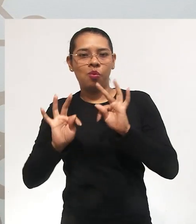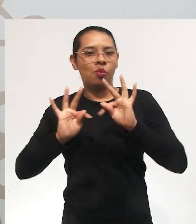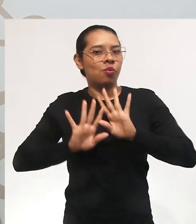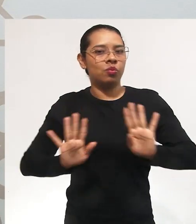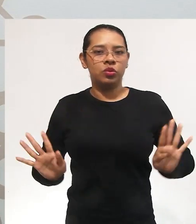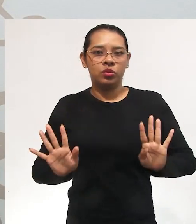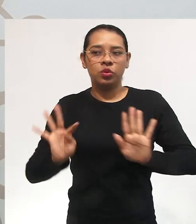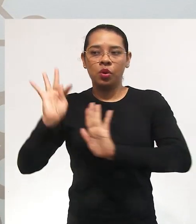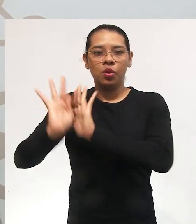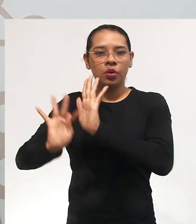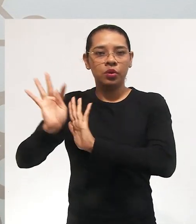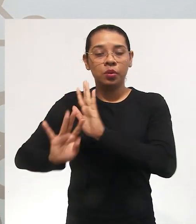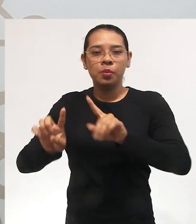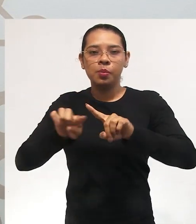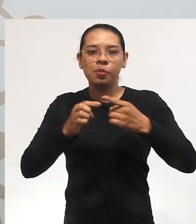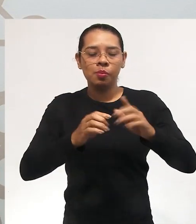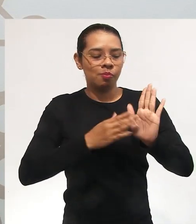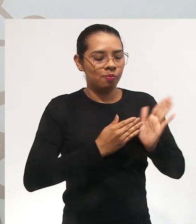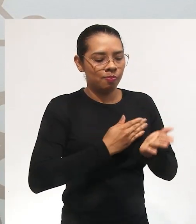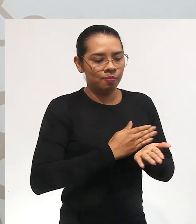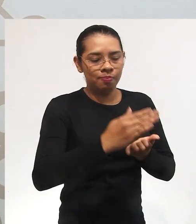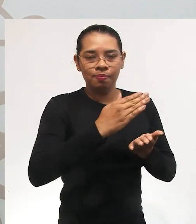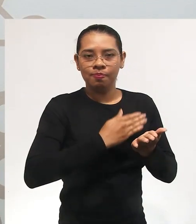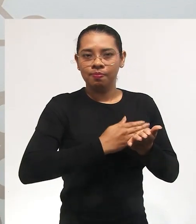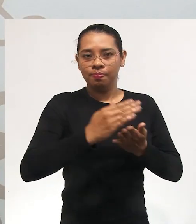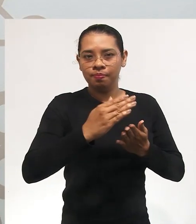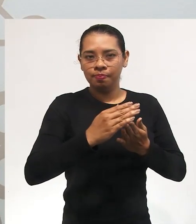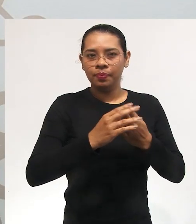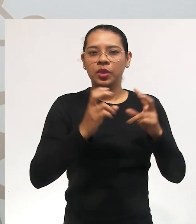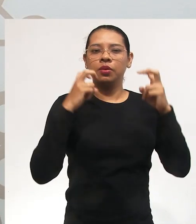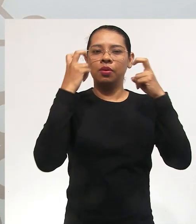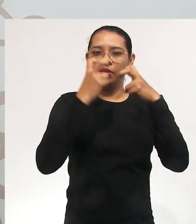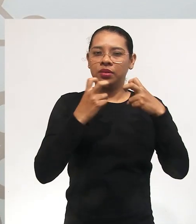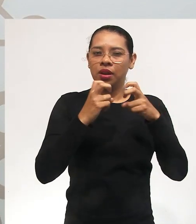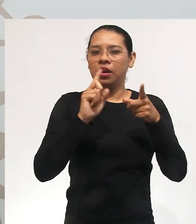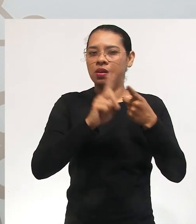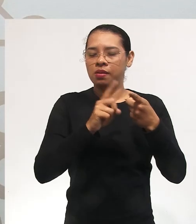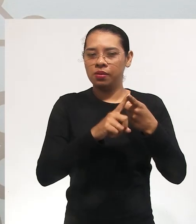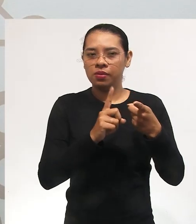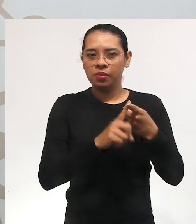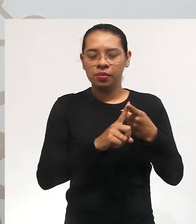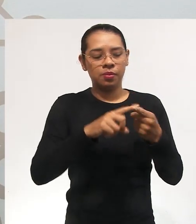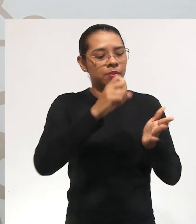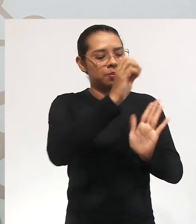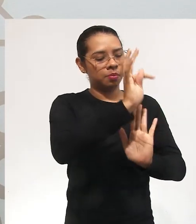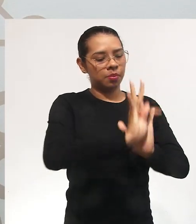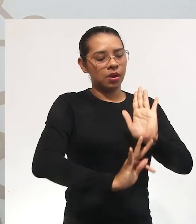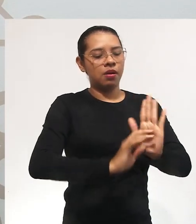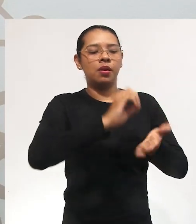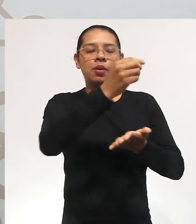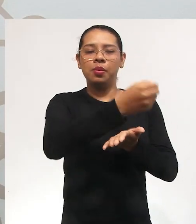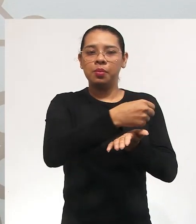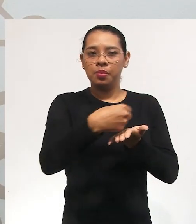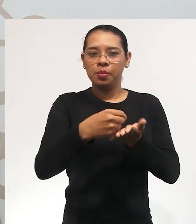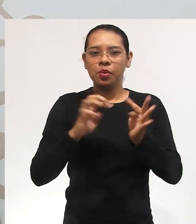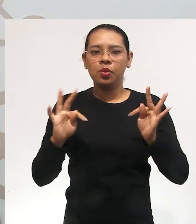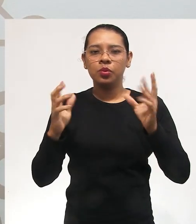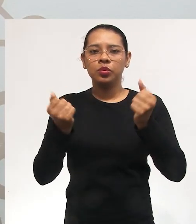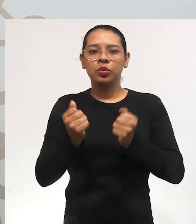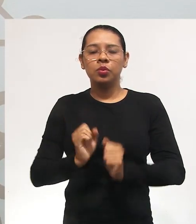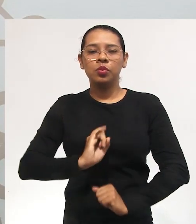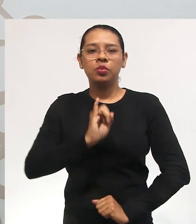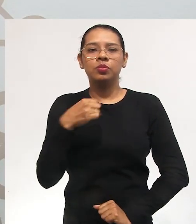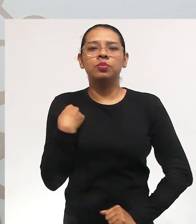com a análise linguística e com o estudo literário. Então, aí, se a gente for fazer um paralelo,